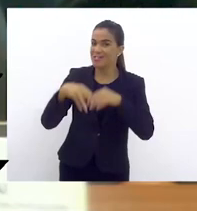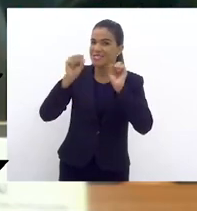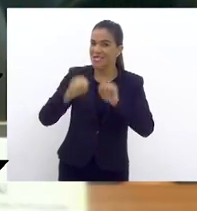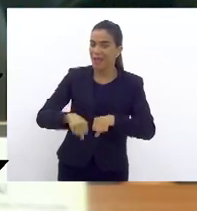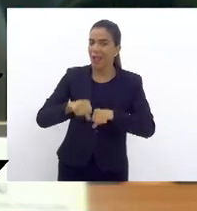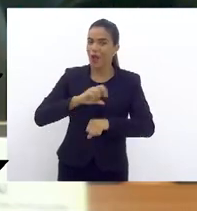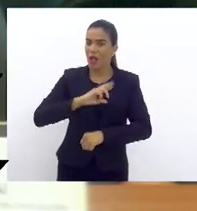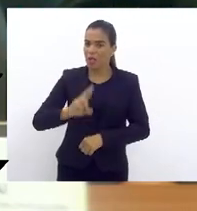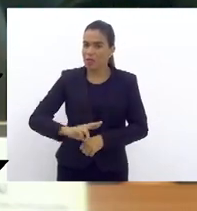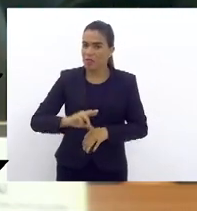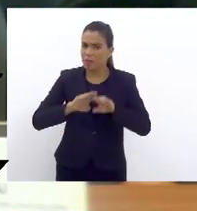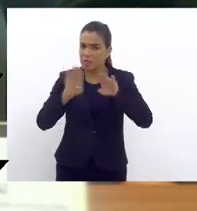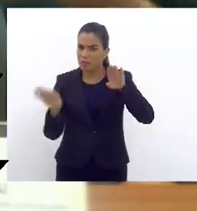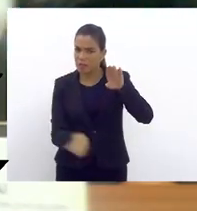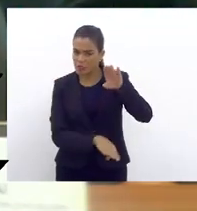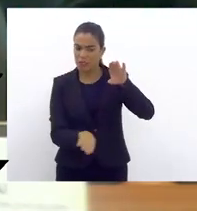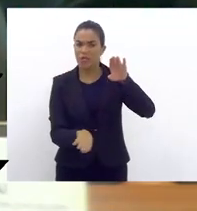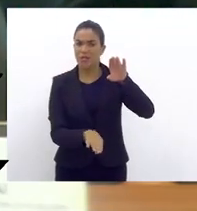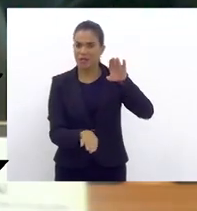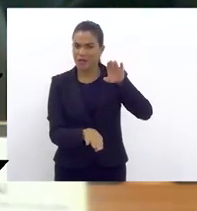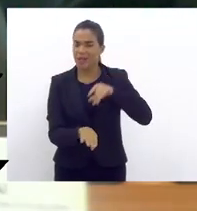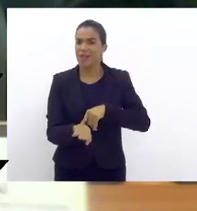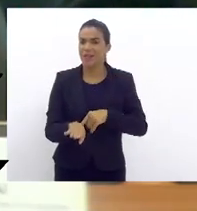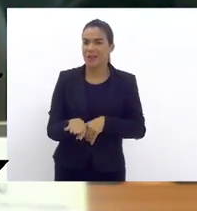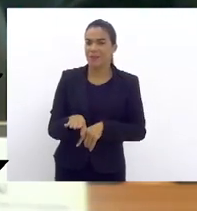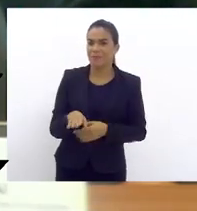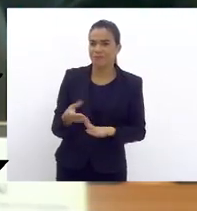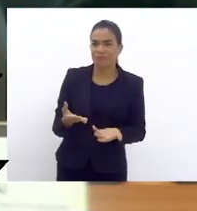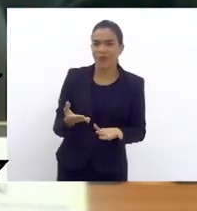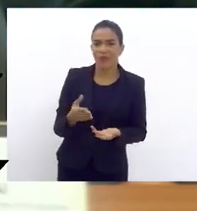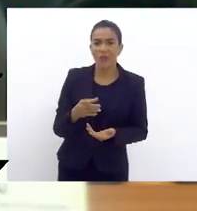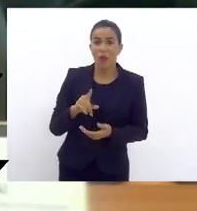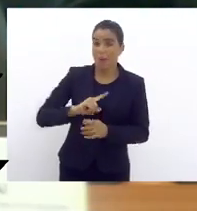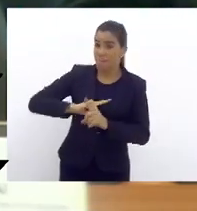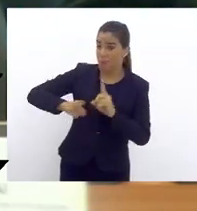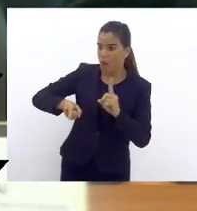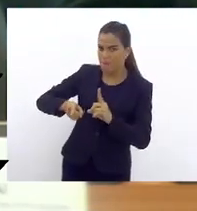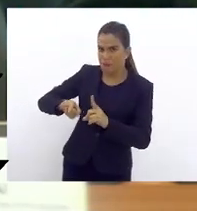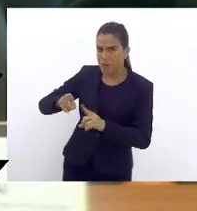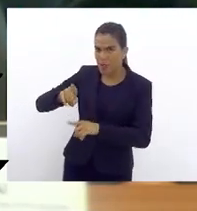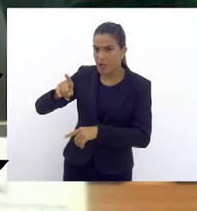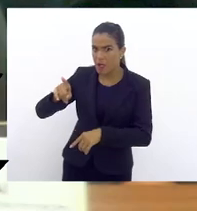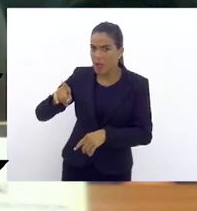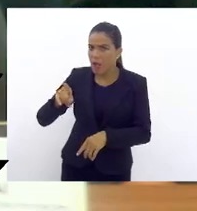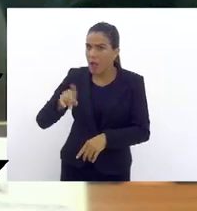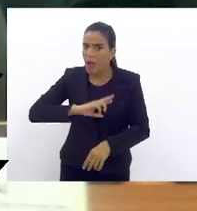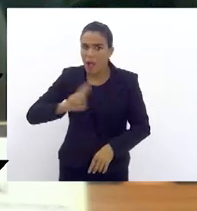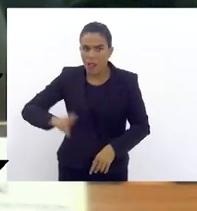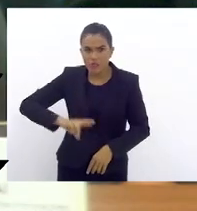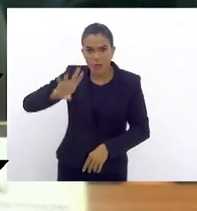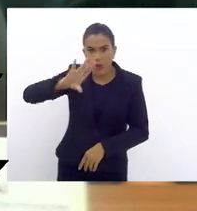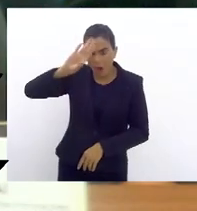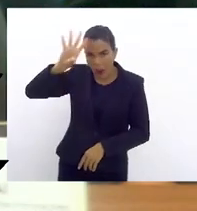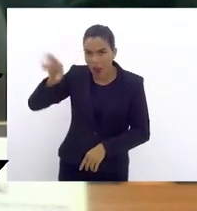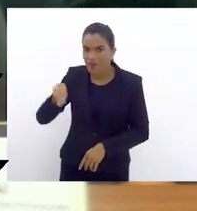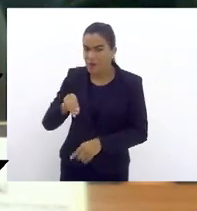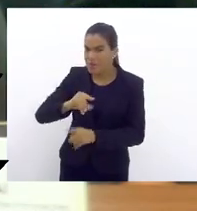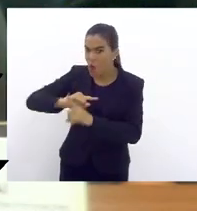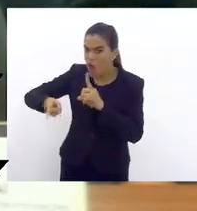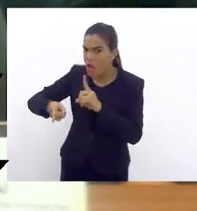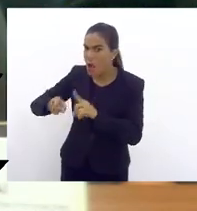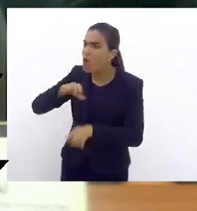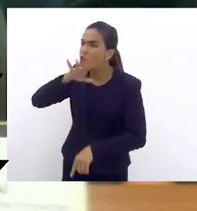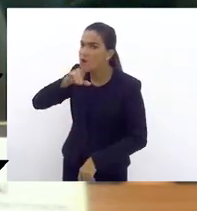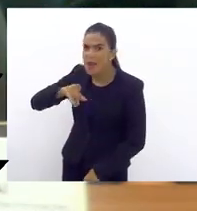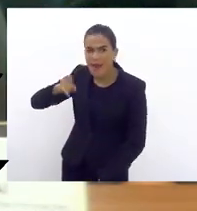religiosidade como formas de religiosidade que além de proibidas representavam tudo aquilo de danoso e perigoso